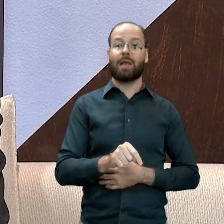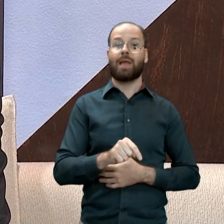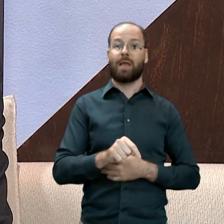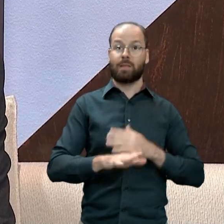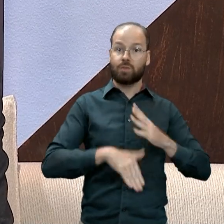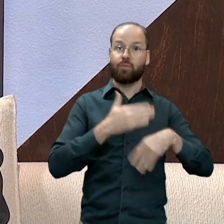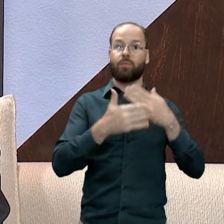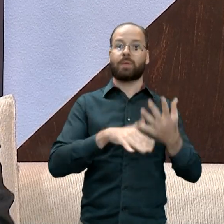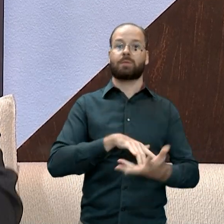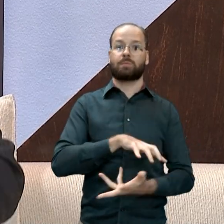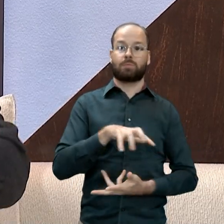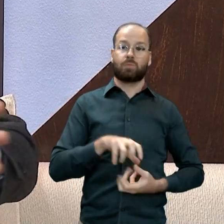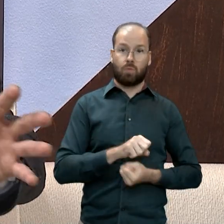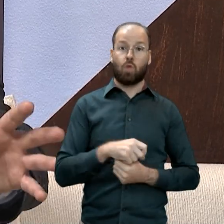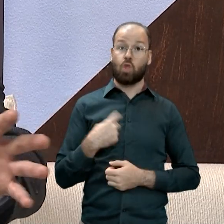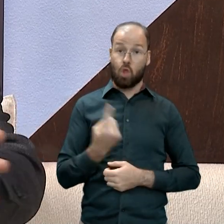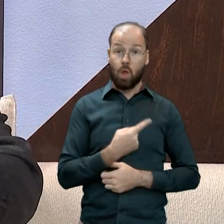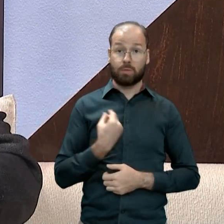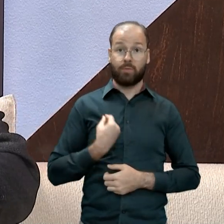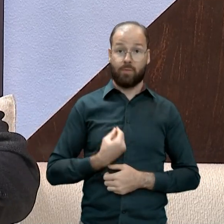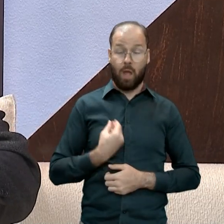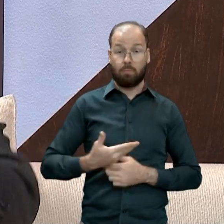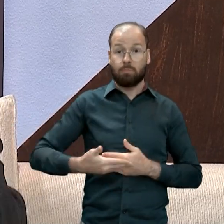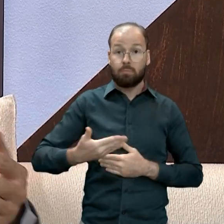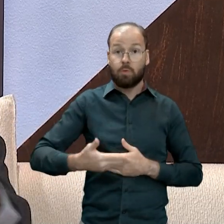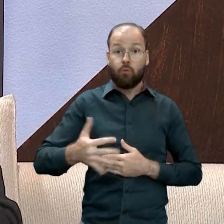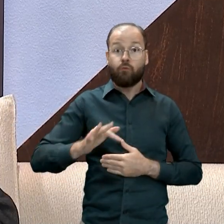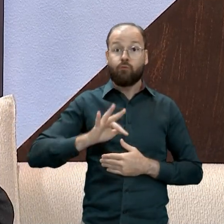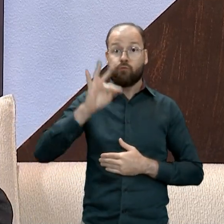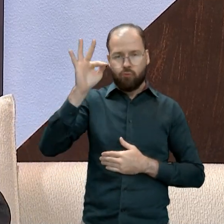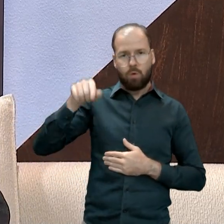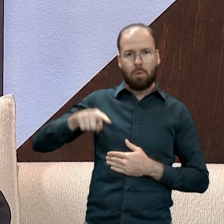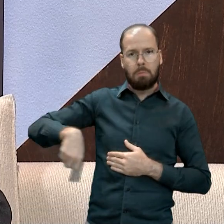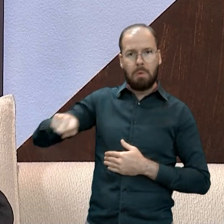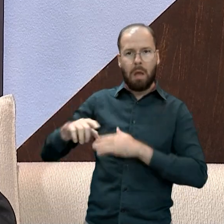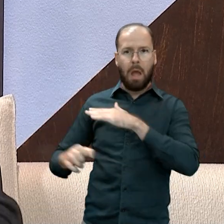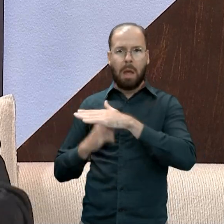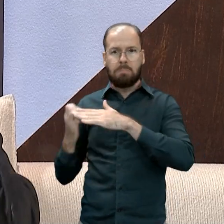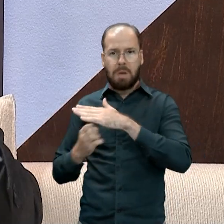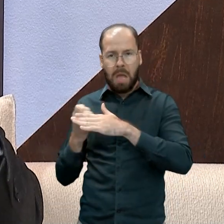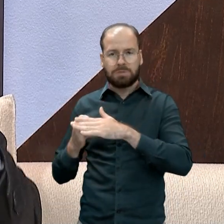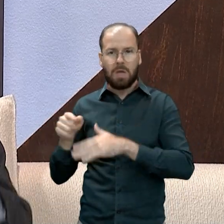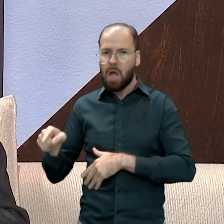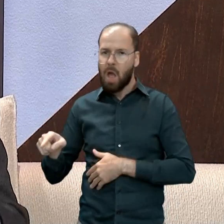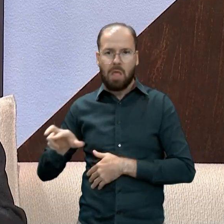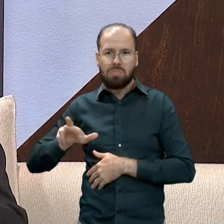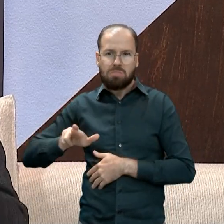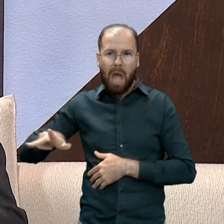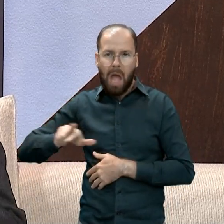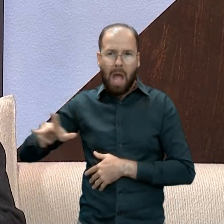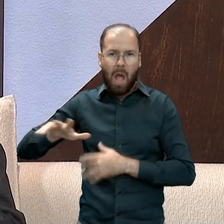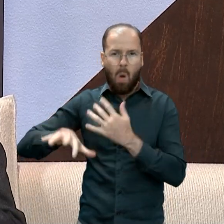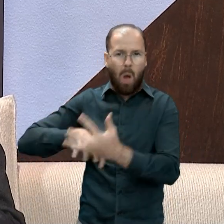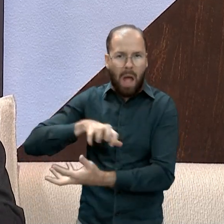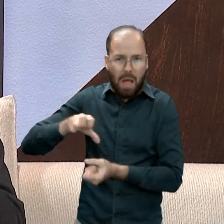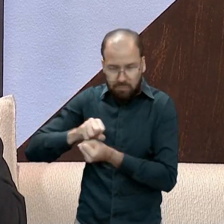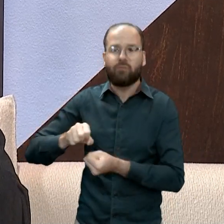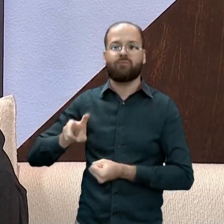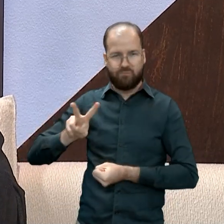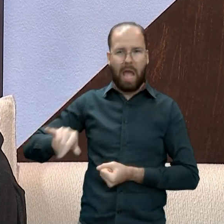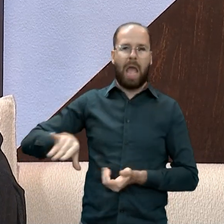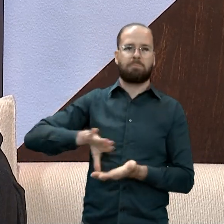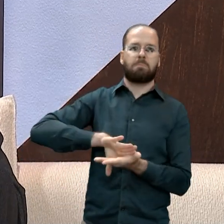assim, logo, o joio e o trigo. E o próprio mercado, eu não digo hoje, neste exato momento,